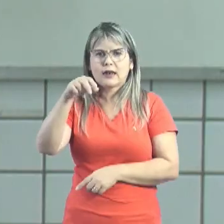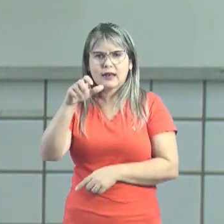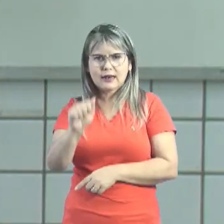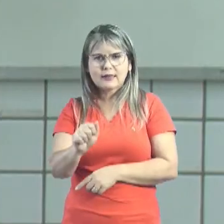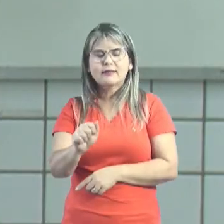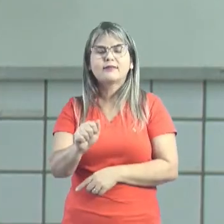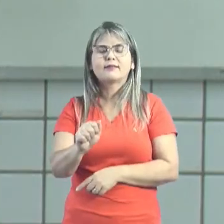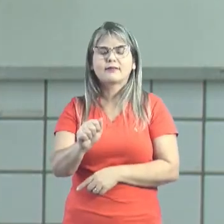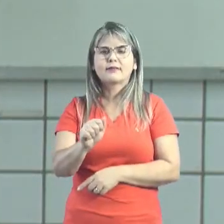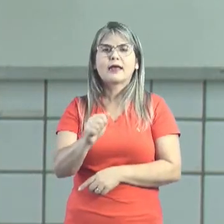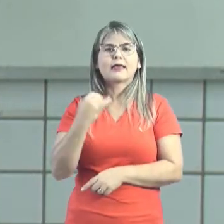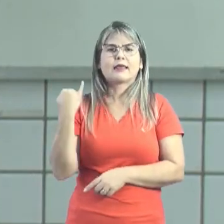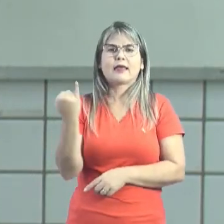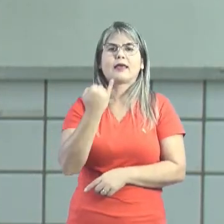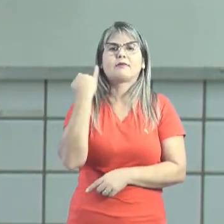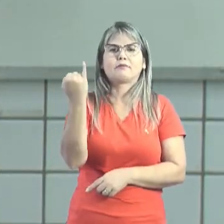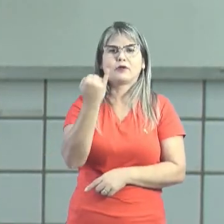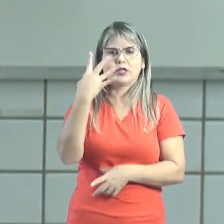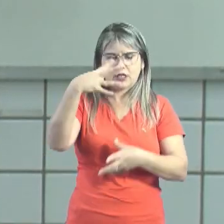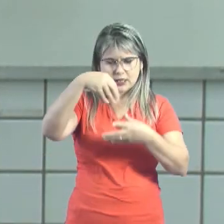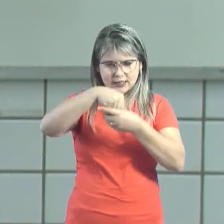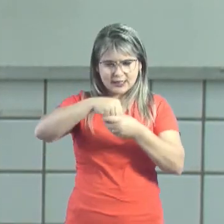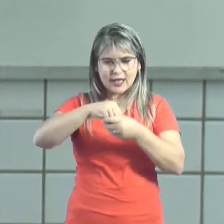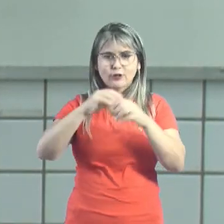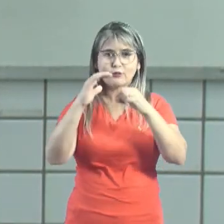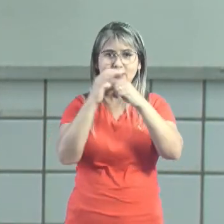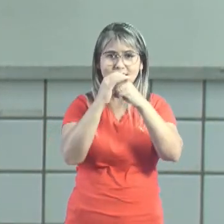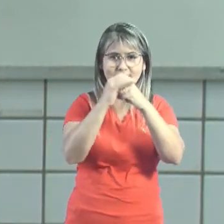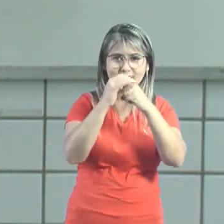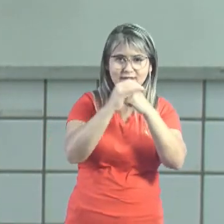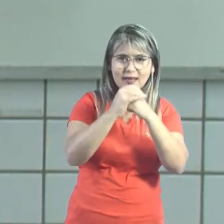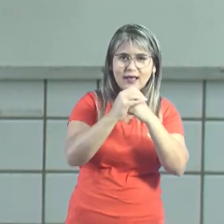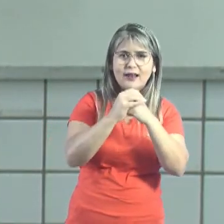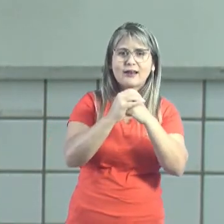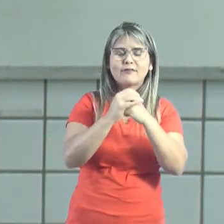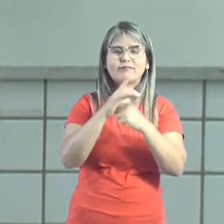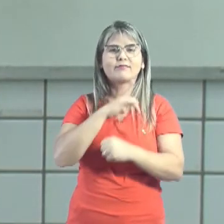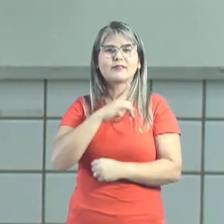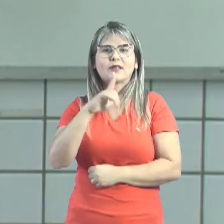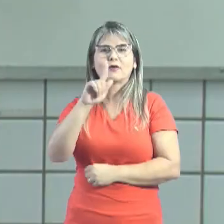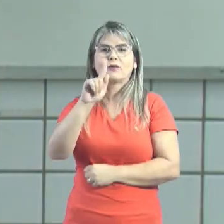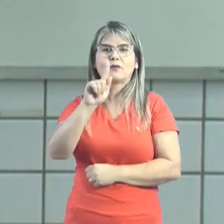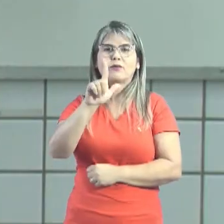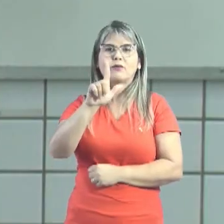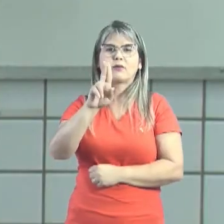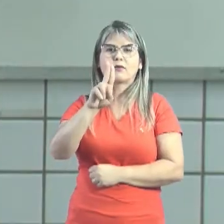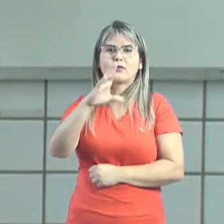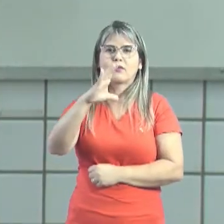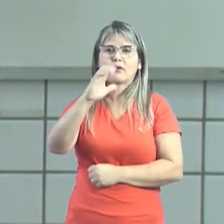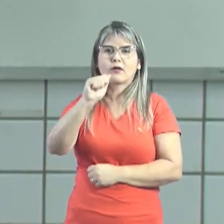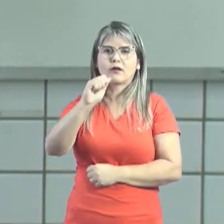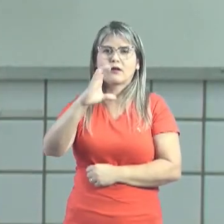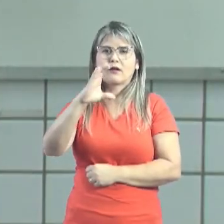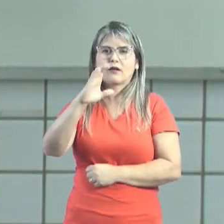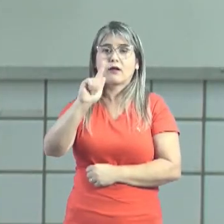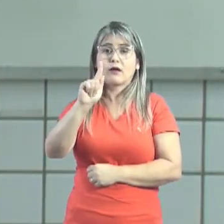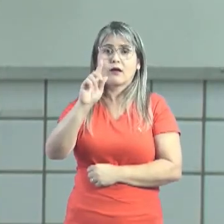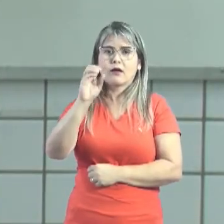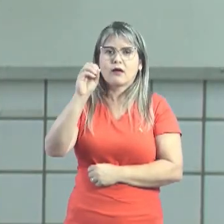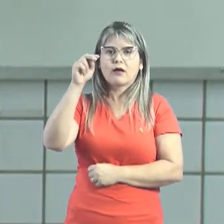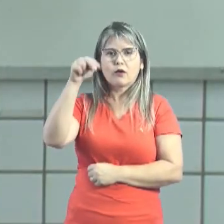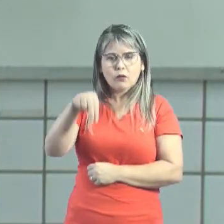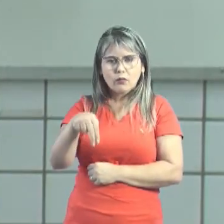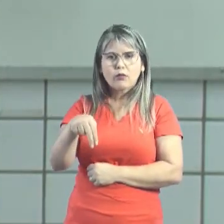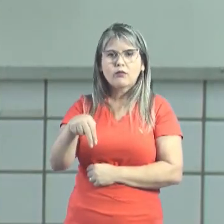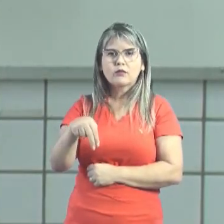glucagon, ele inibe a quantidade de insulina, regula a quantidade de insulina para que nem toda a célula seja quebrada, nem